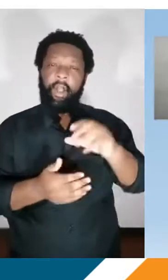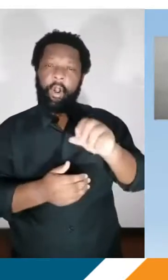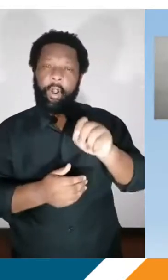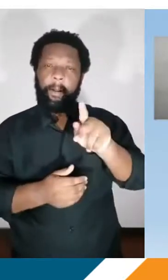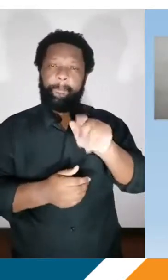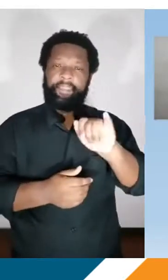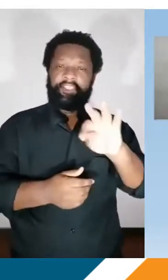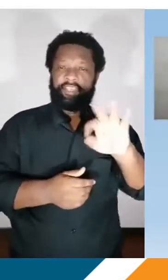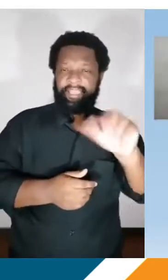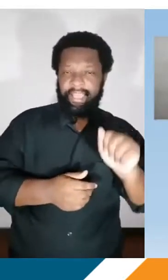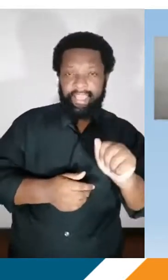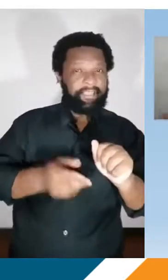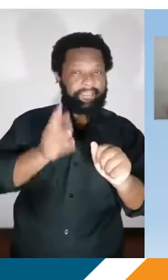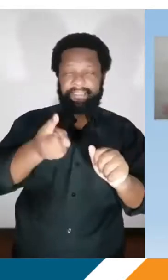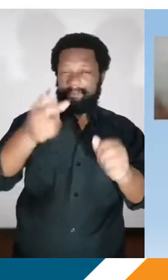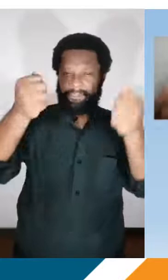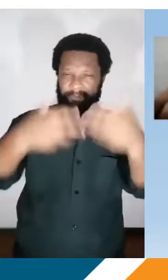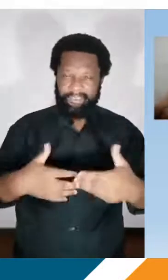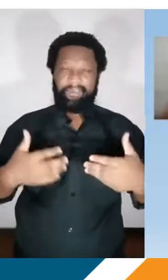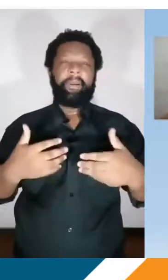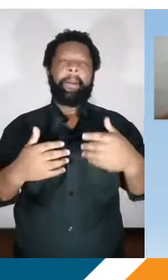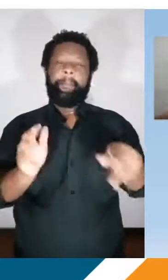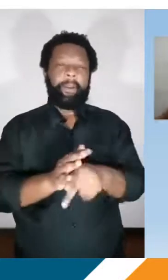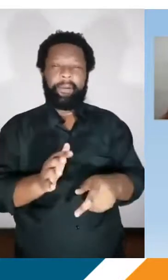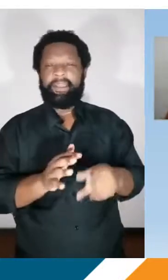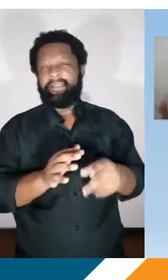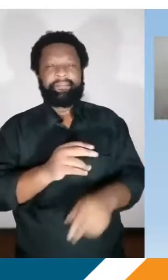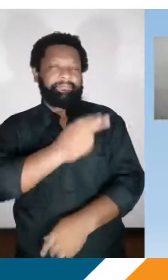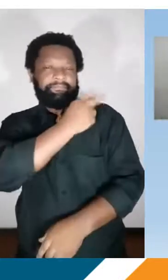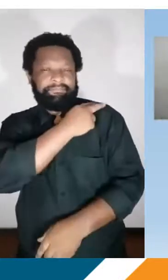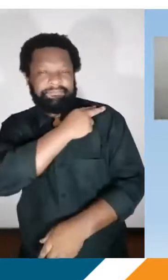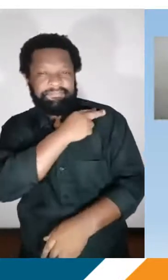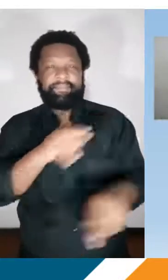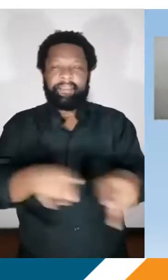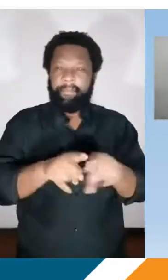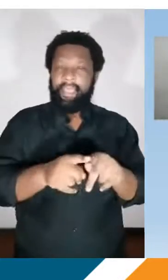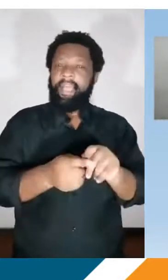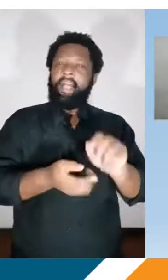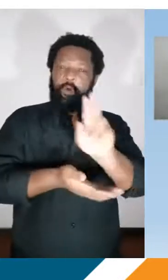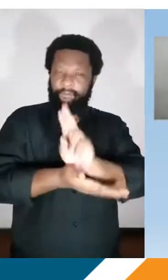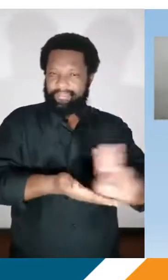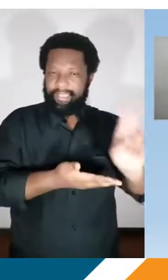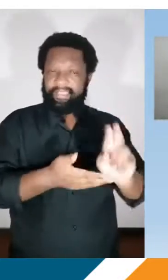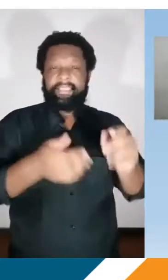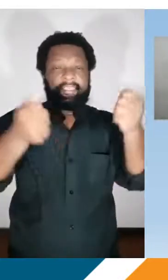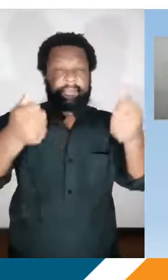óptica, isso aí é uma coisa, eu falo assim no meu ensino médio, a graduação também trabalha um pouco disso.